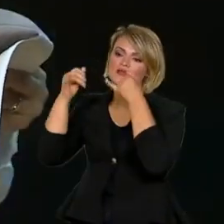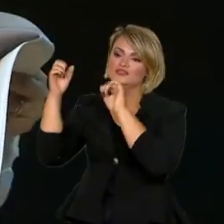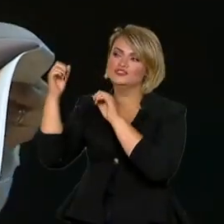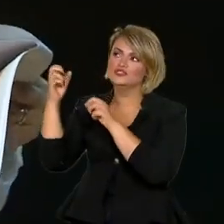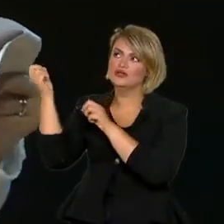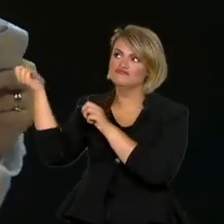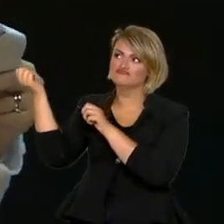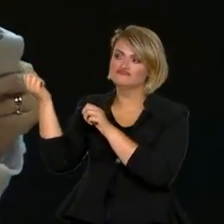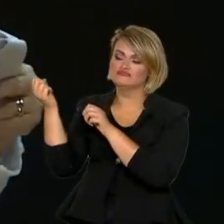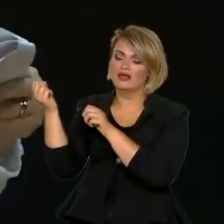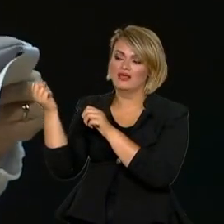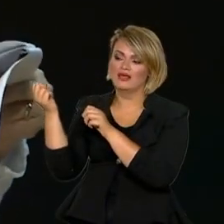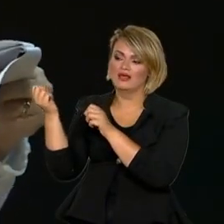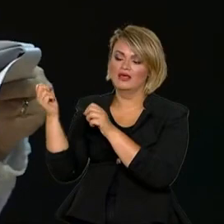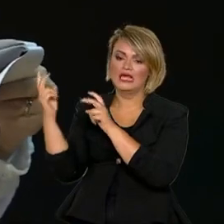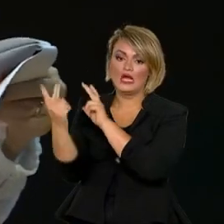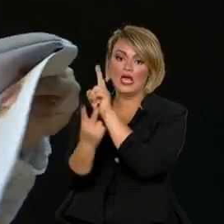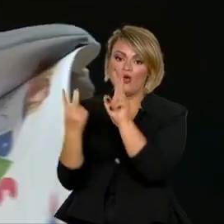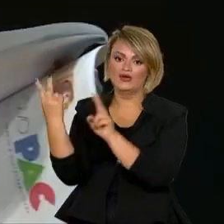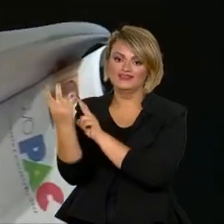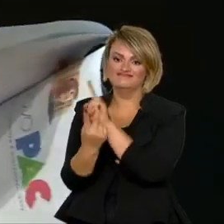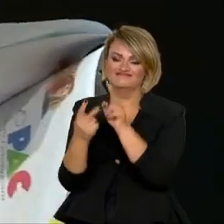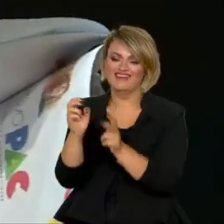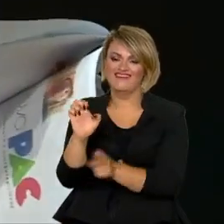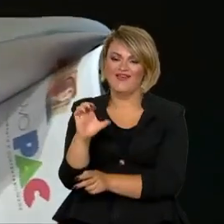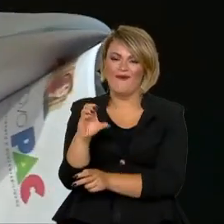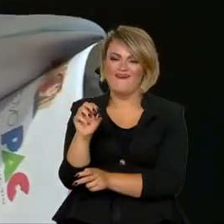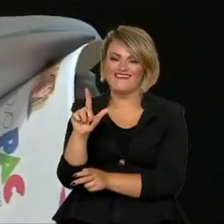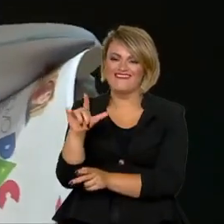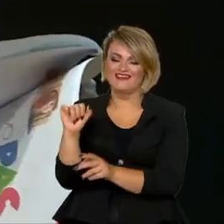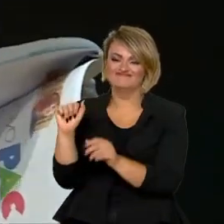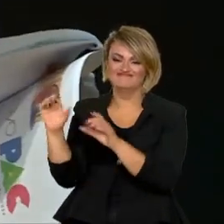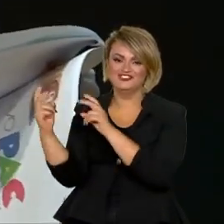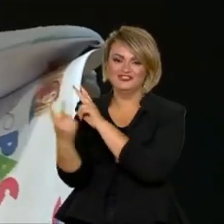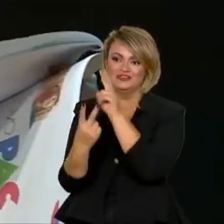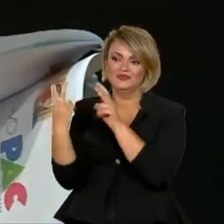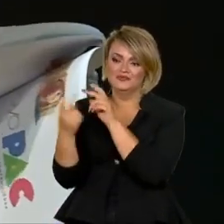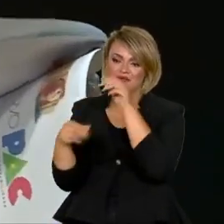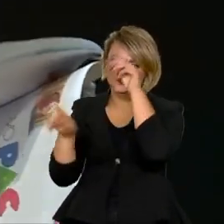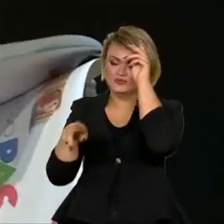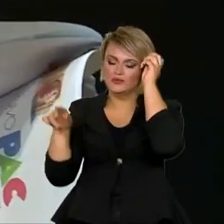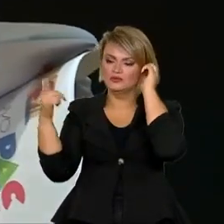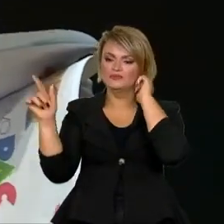continuadas e duas serão iniciadas. Aqui acho que é importante mostrar que